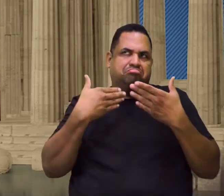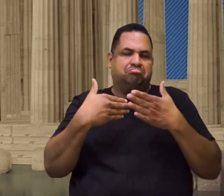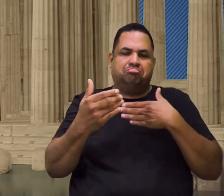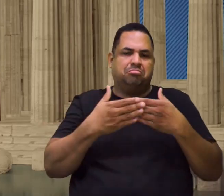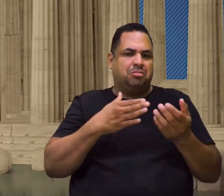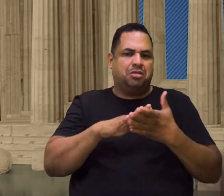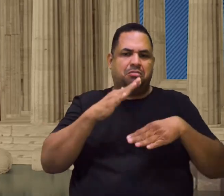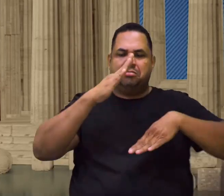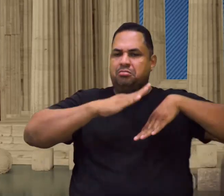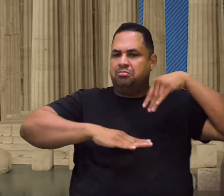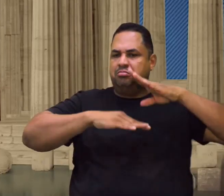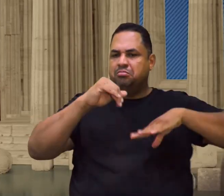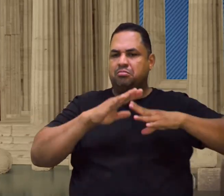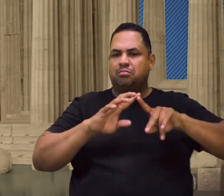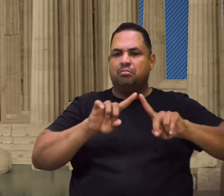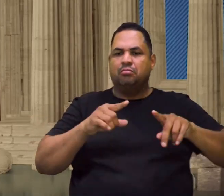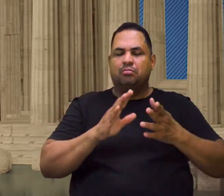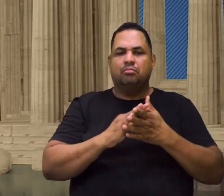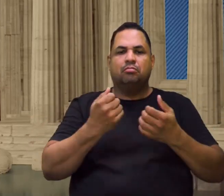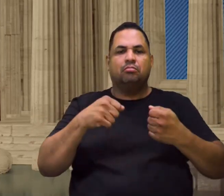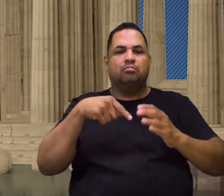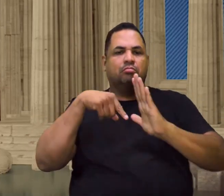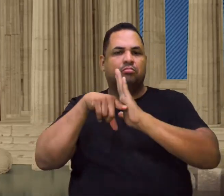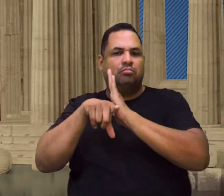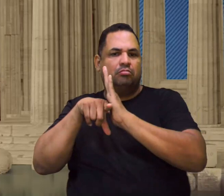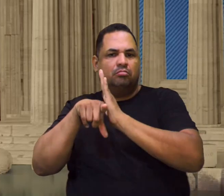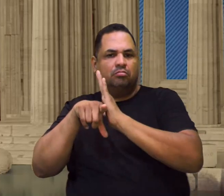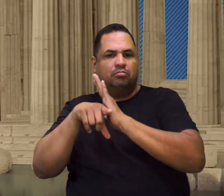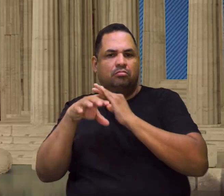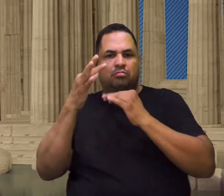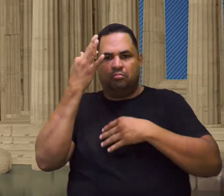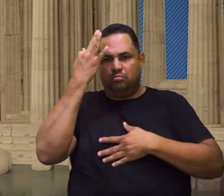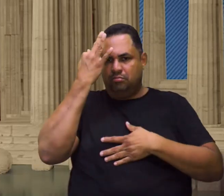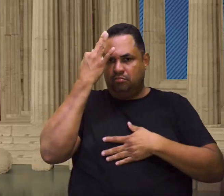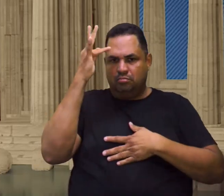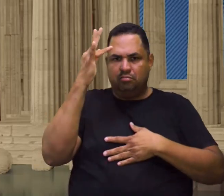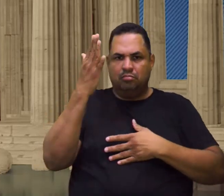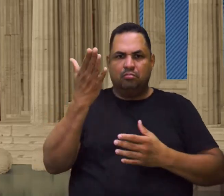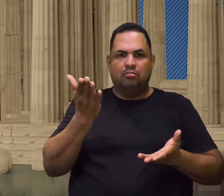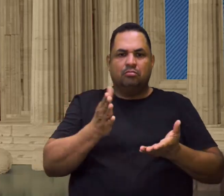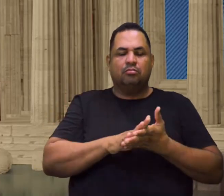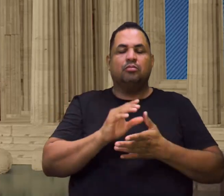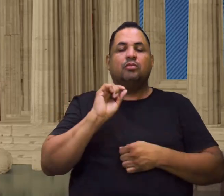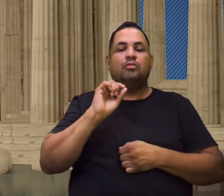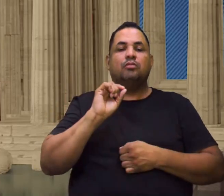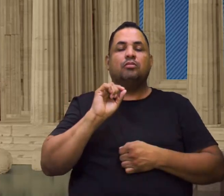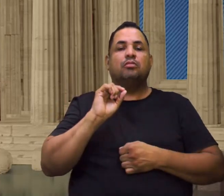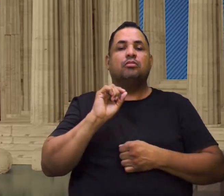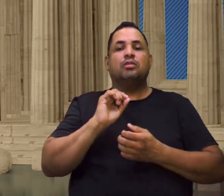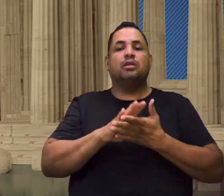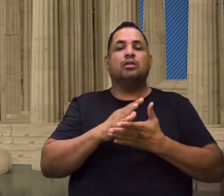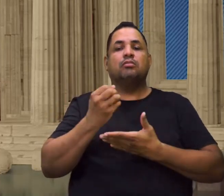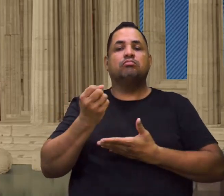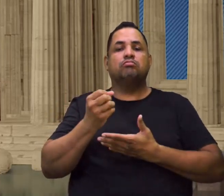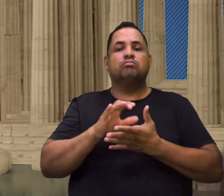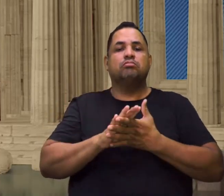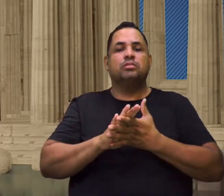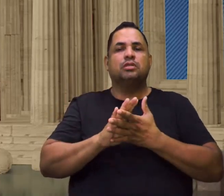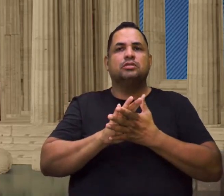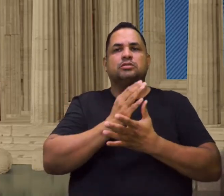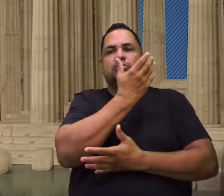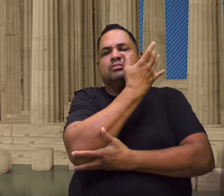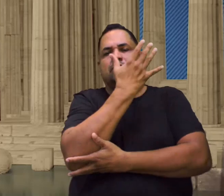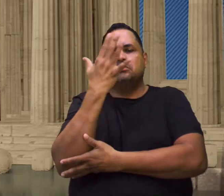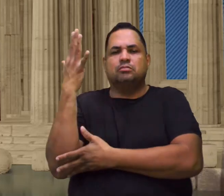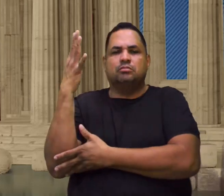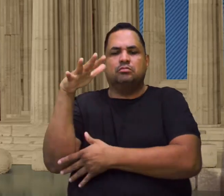profissão, mas eu posso fazer uma análise filosófica das questões ambientais, questão do